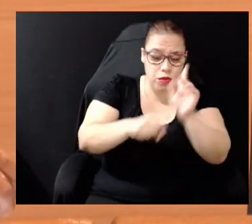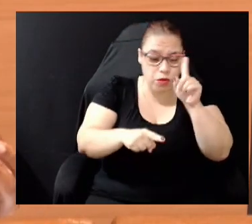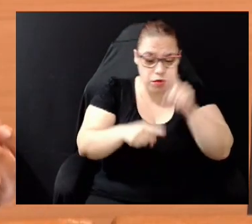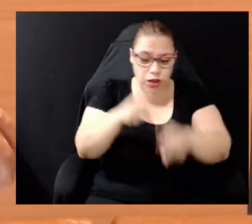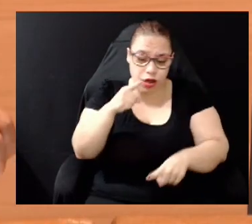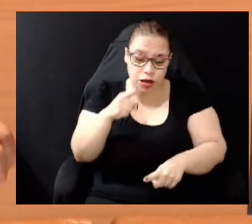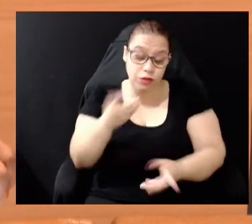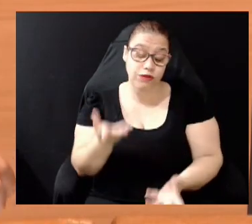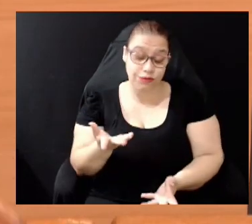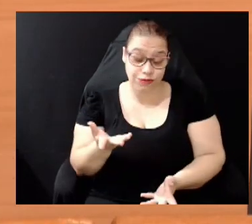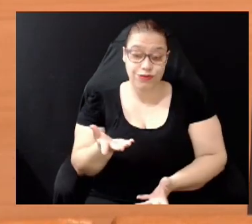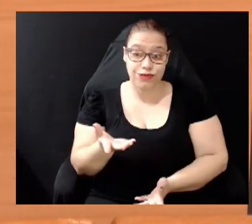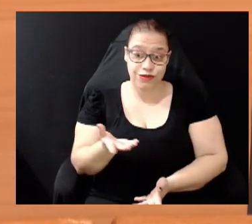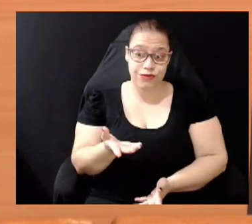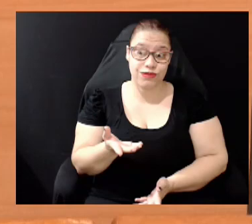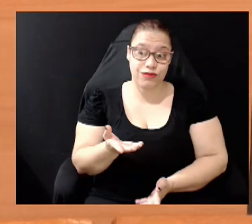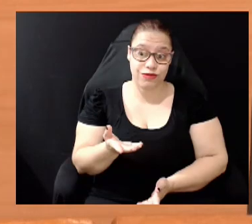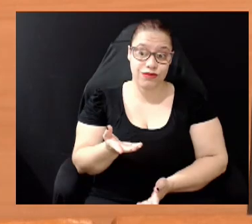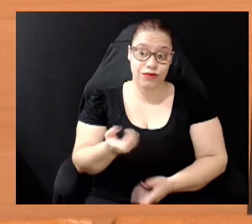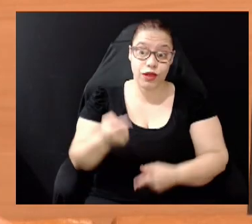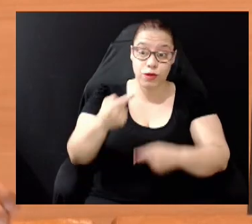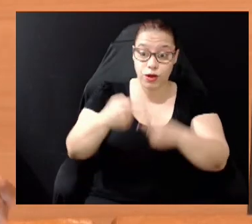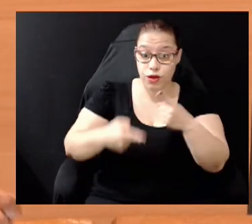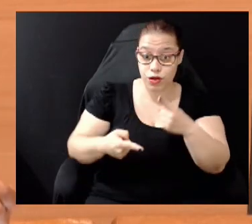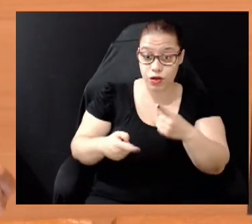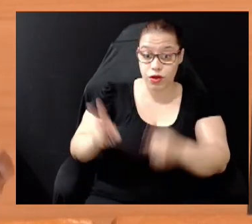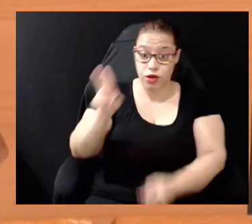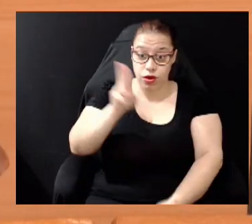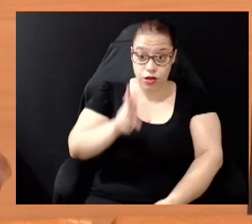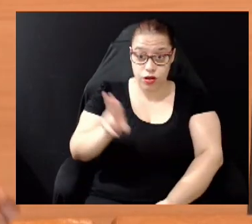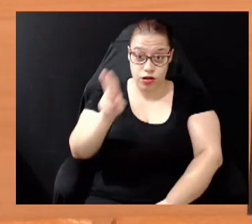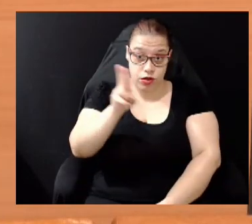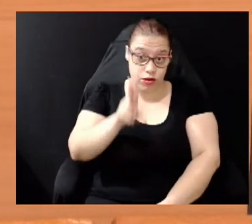Então, proibição da utilização